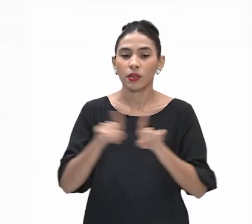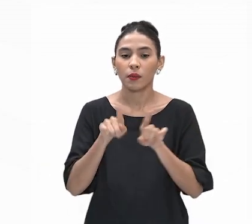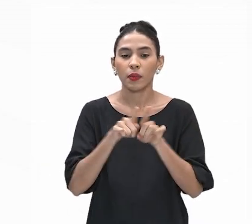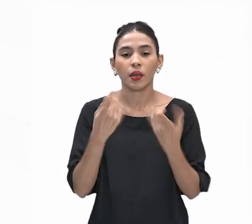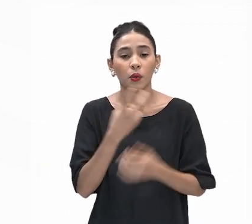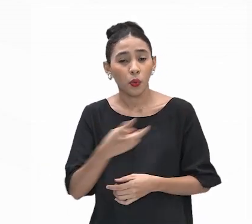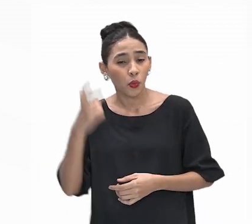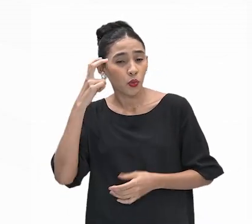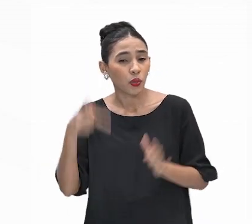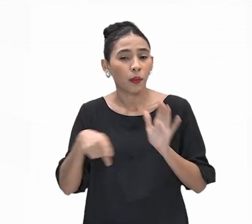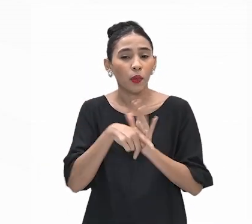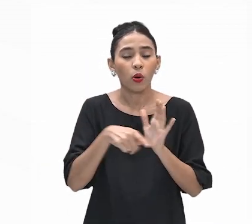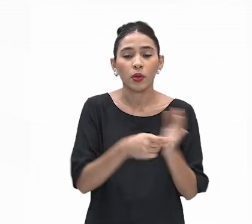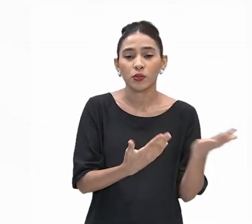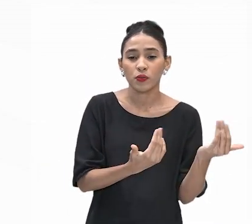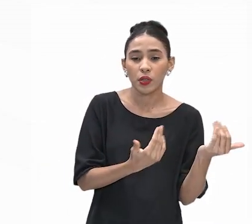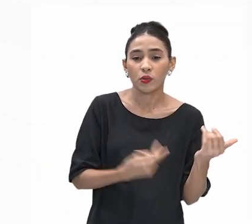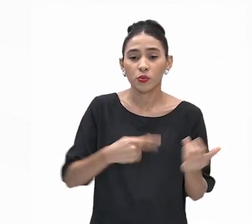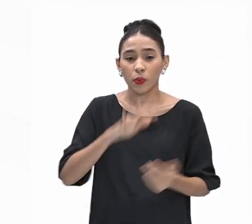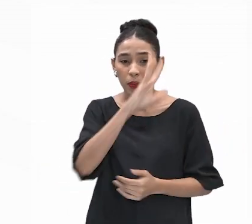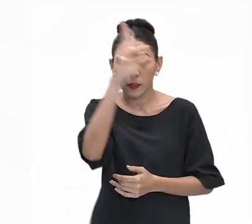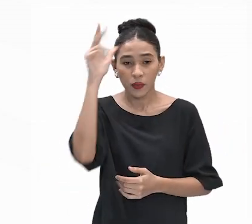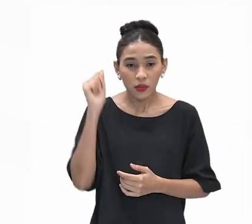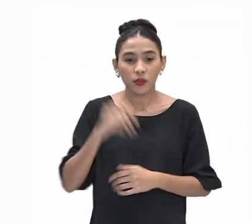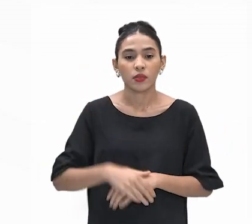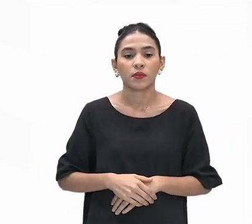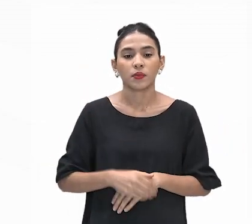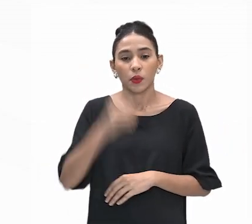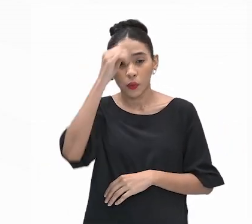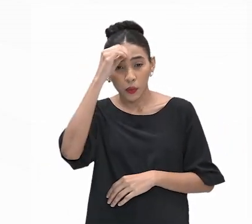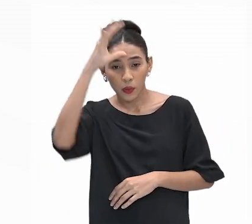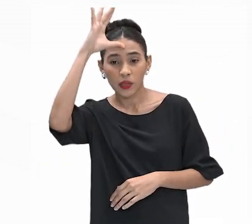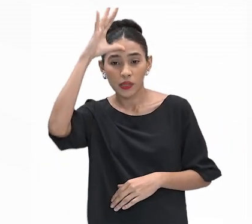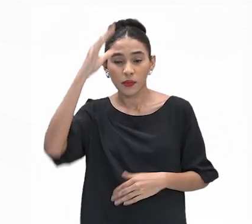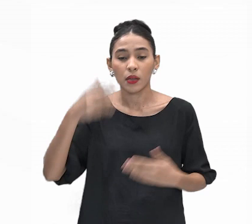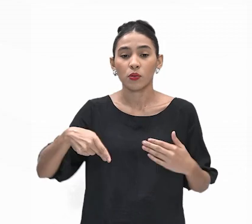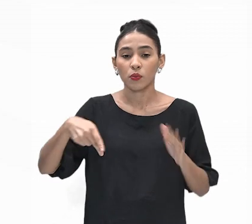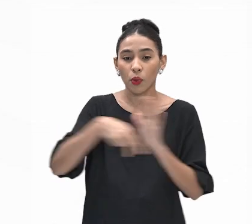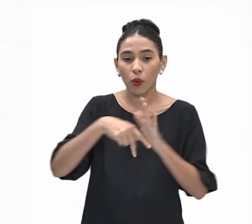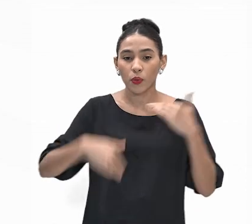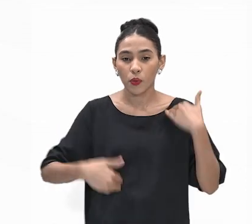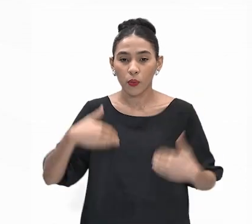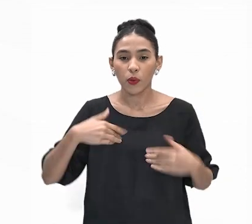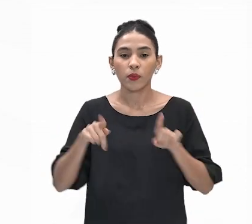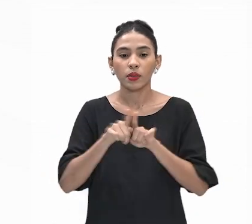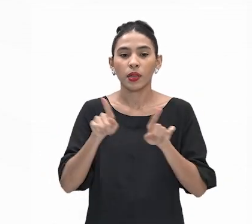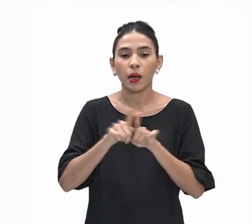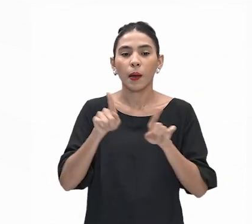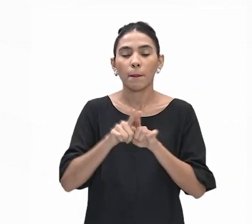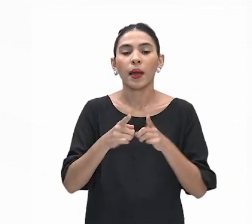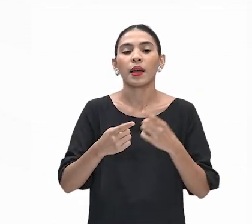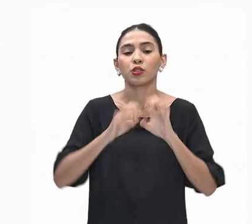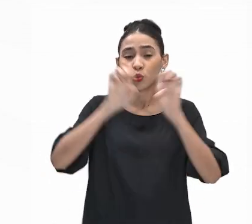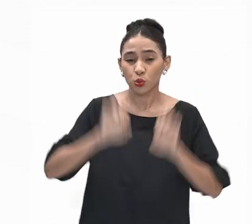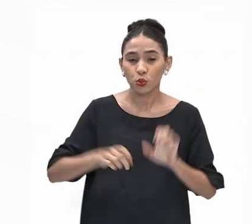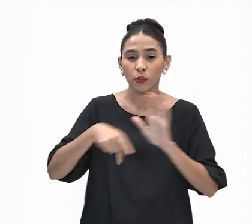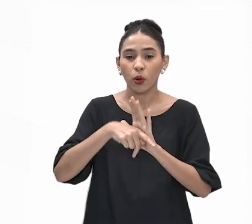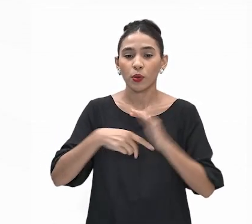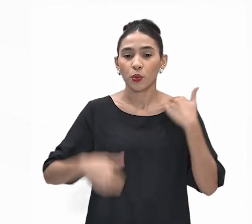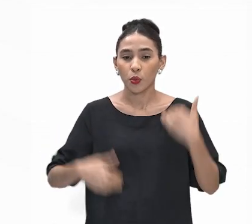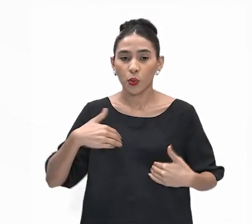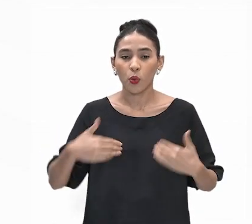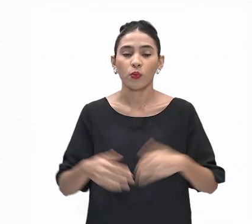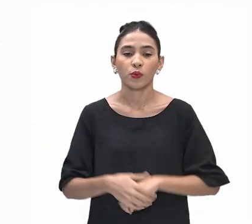juventude amazonense. Conhecimentos filosóficos, anatômicos e biomecânicos, artísticos e culturais.